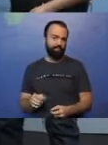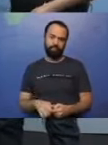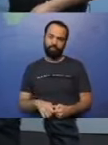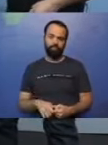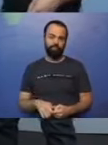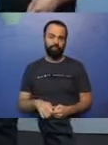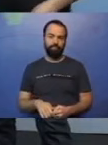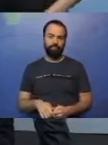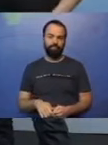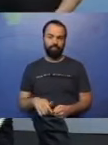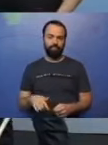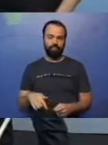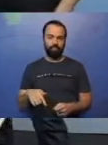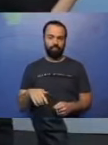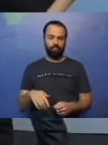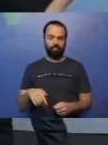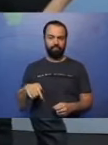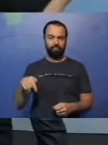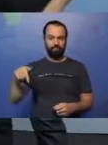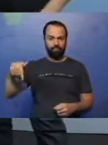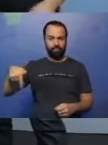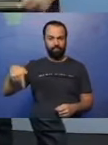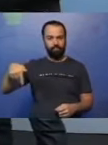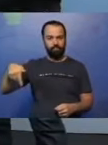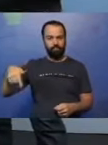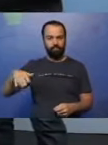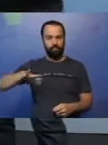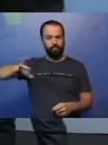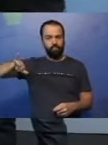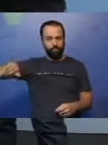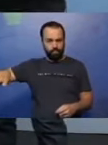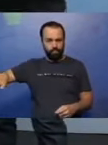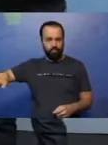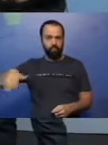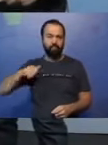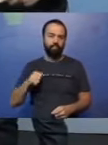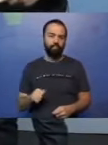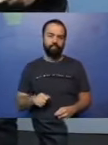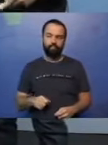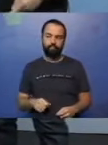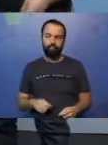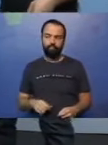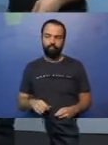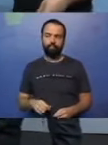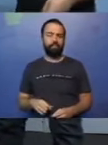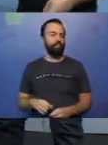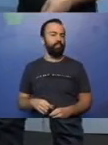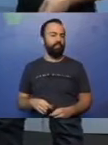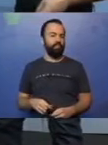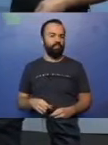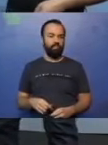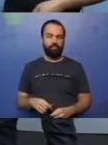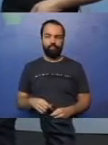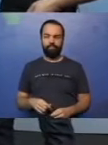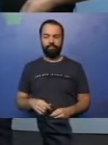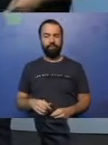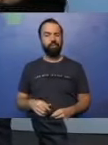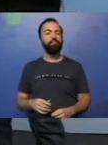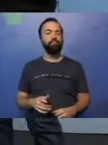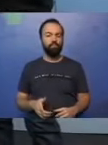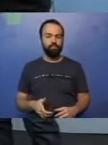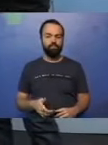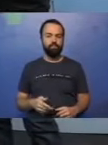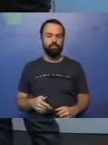Não. De 1 a 6, 7 vem depois.